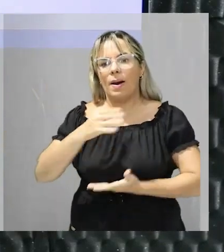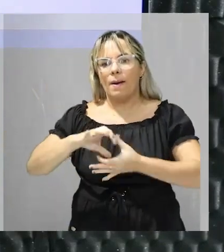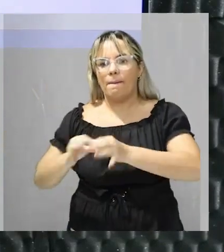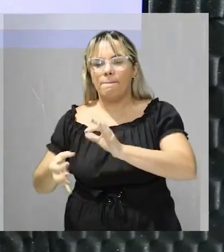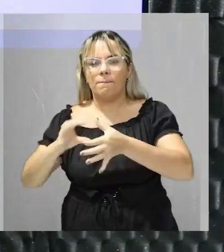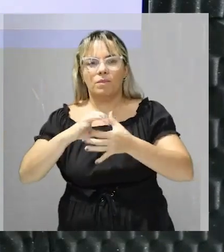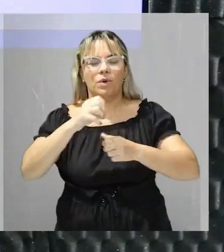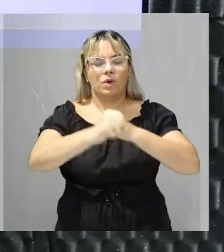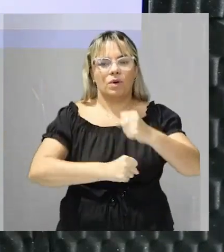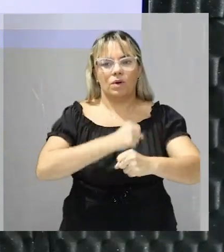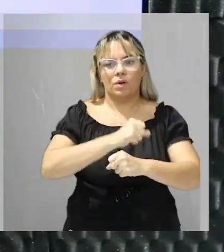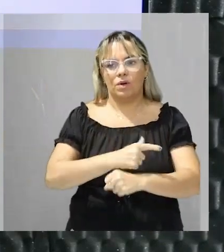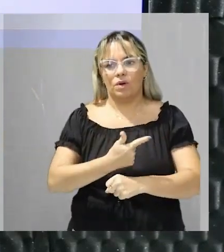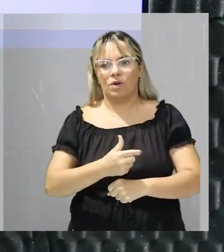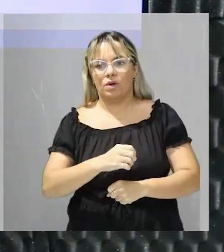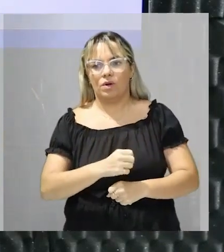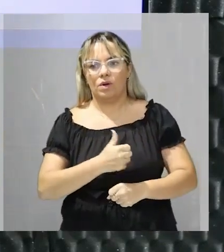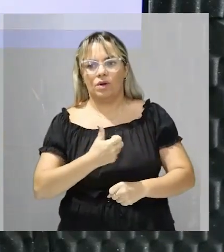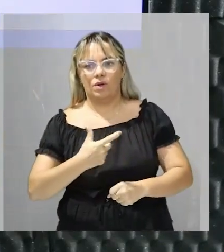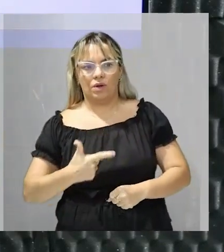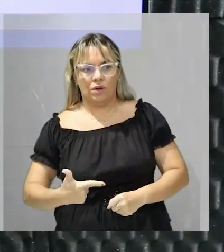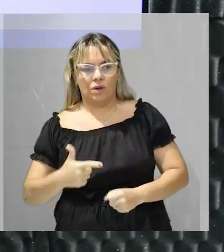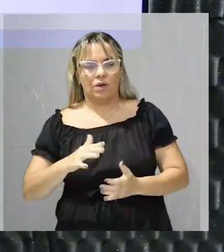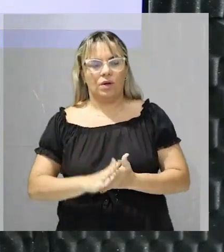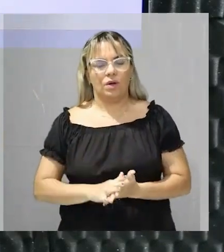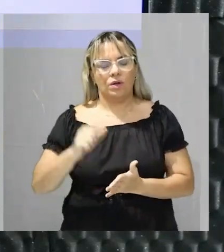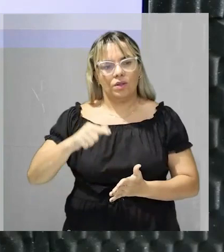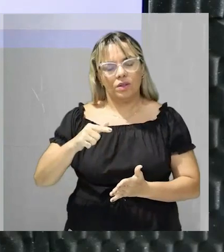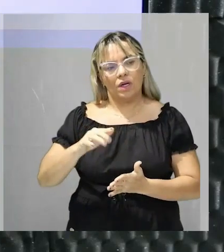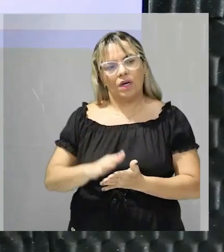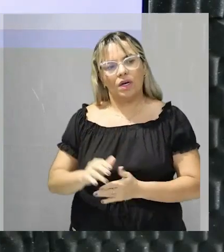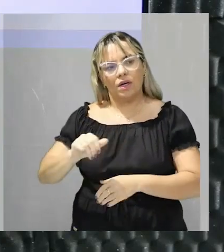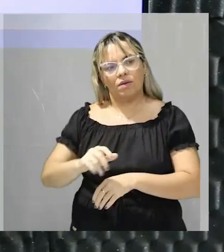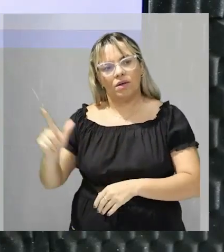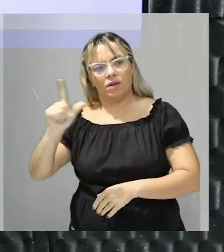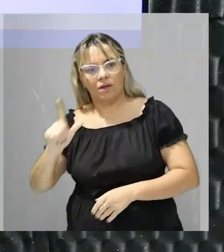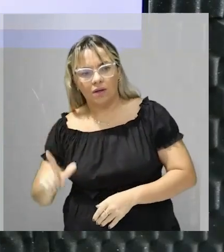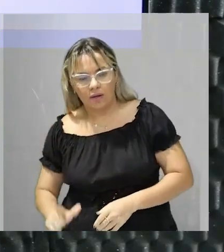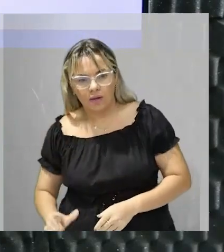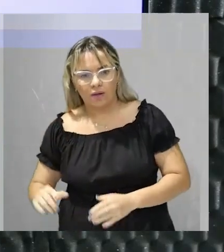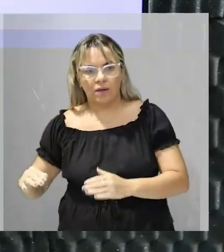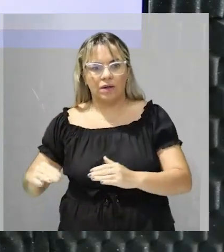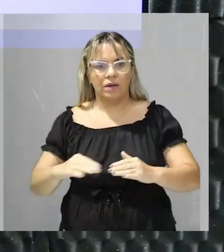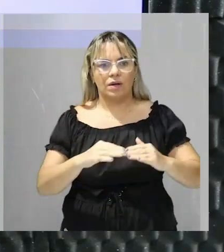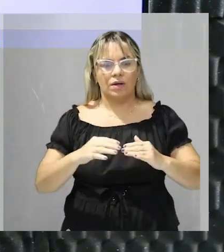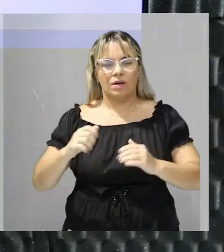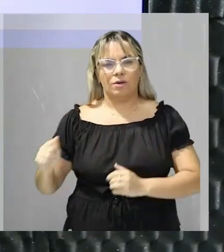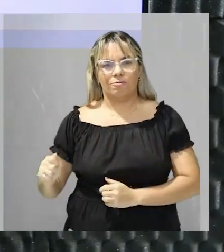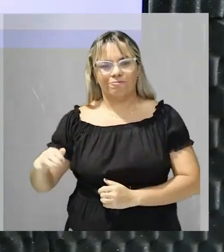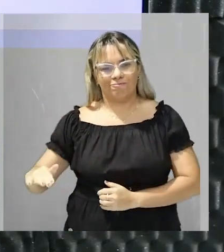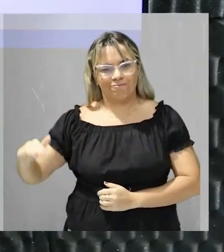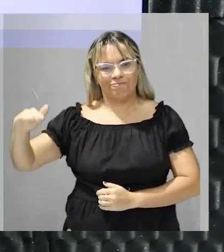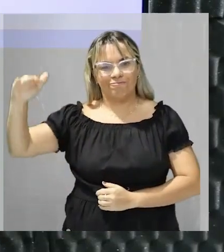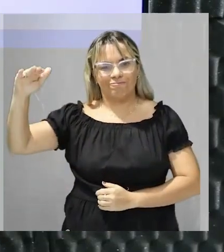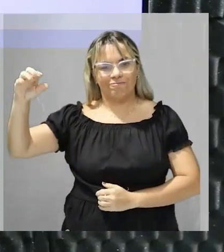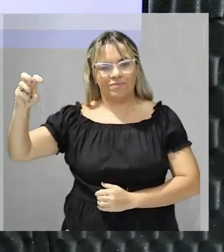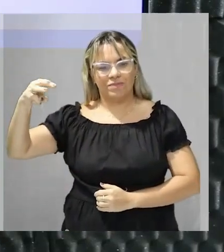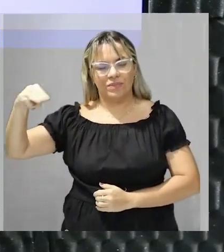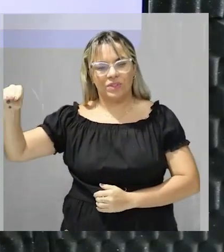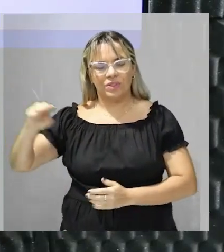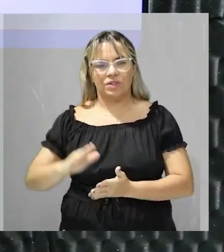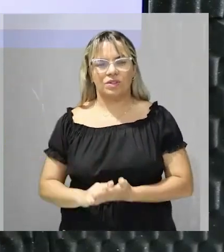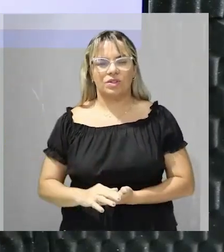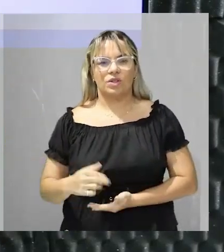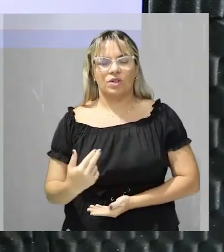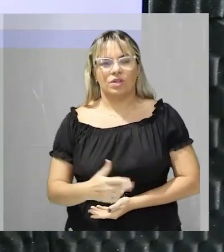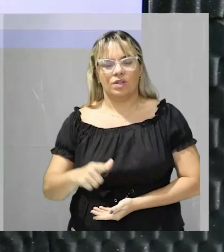de 2012 em Londres e suas respectivas alturas em metro Então veja que nós